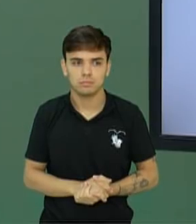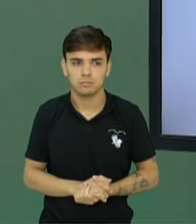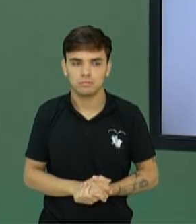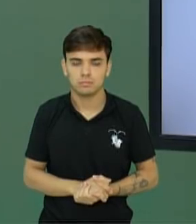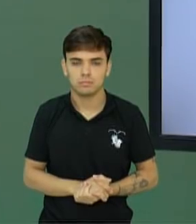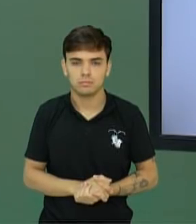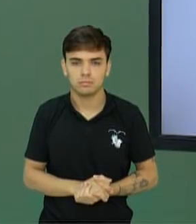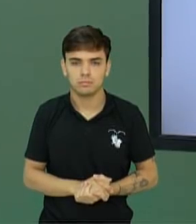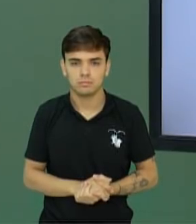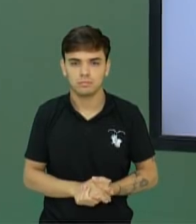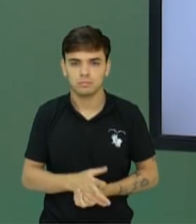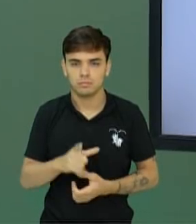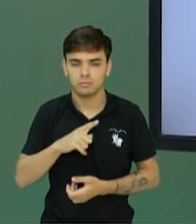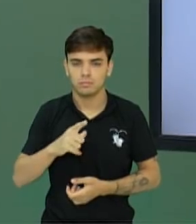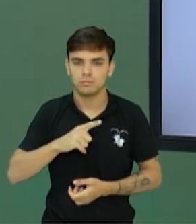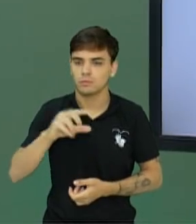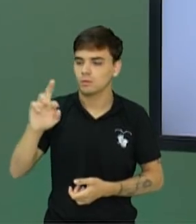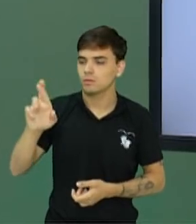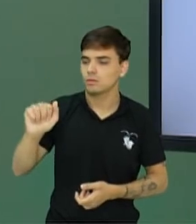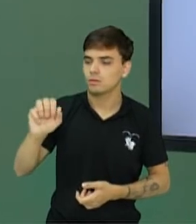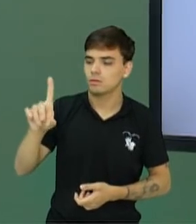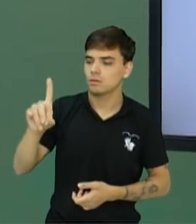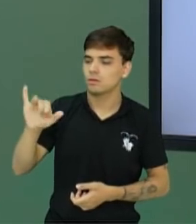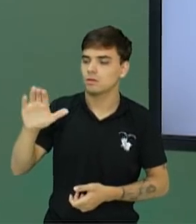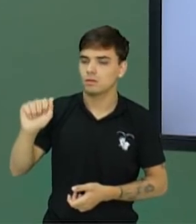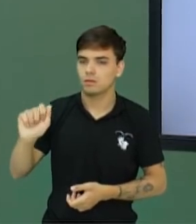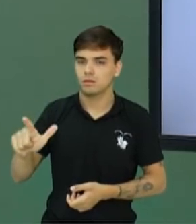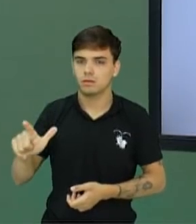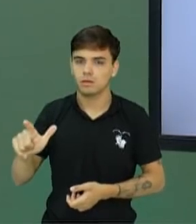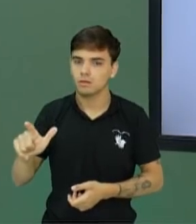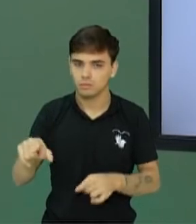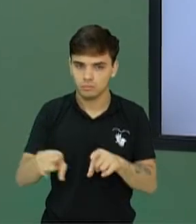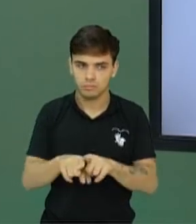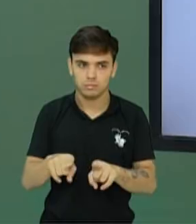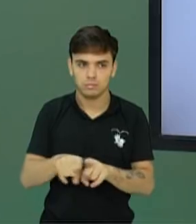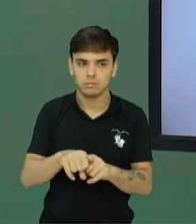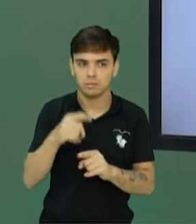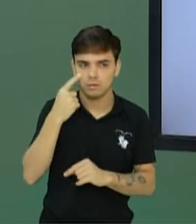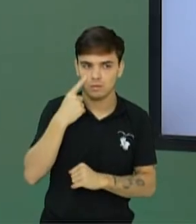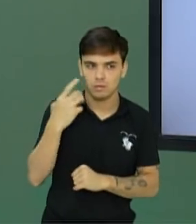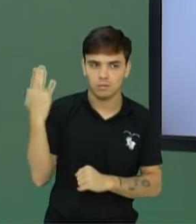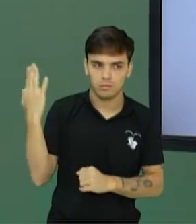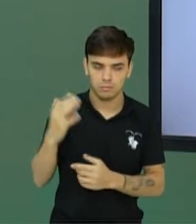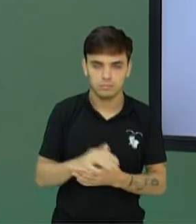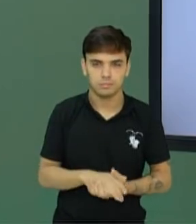fosfato, o açúcar em forma de pentose e a base nitrogenada.